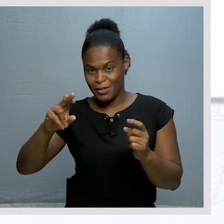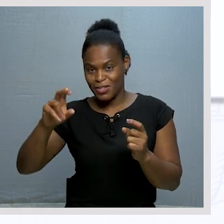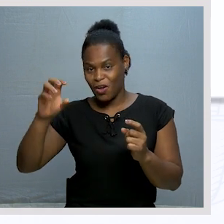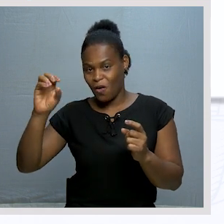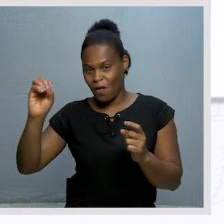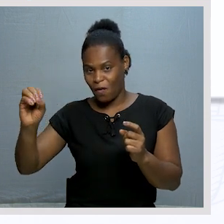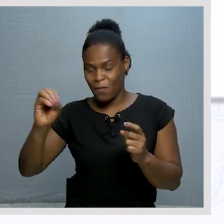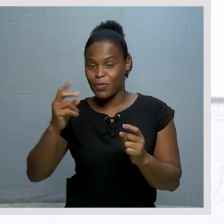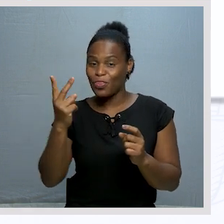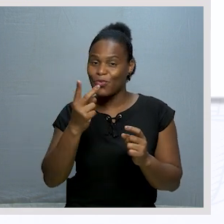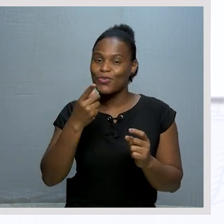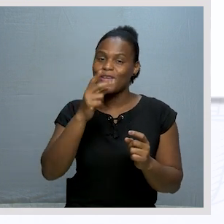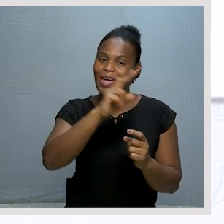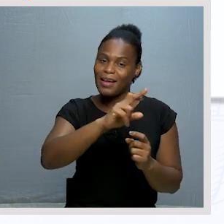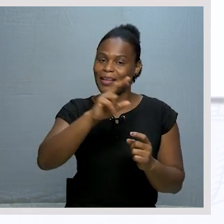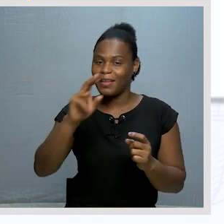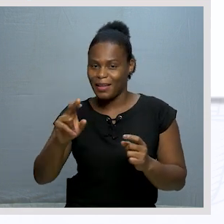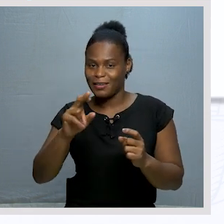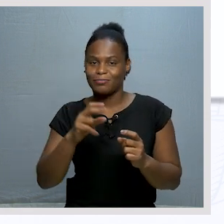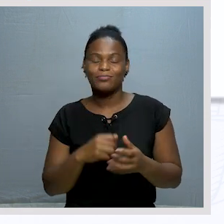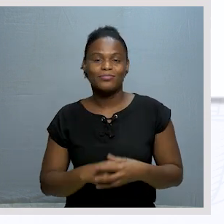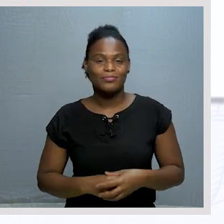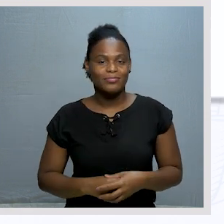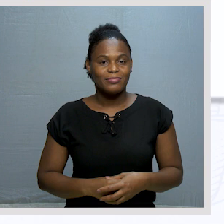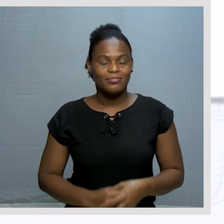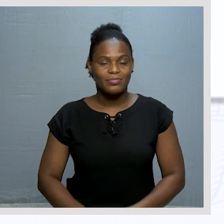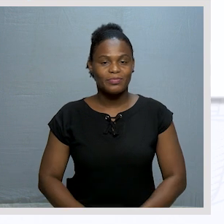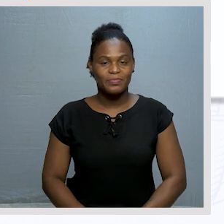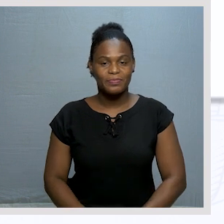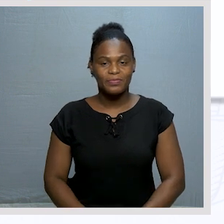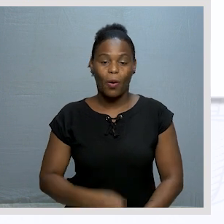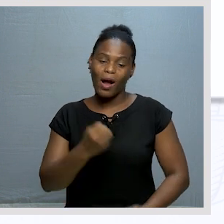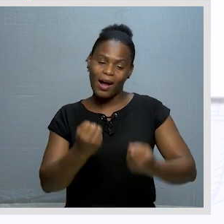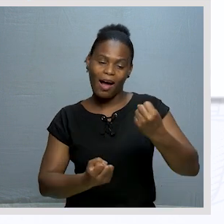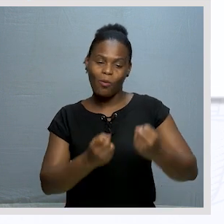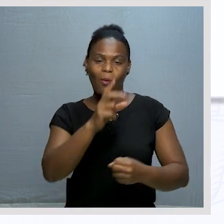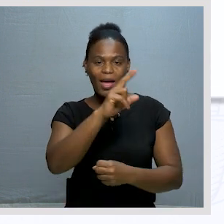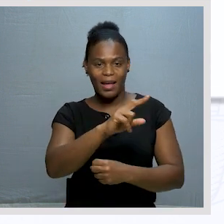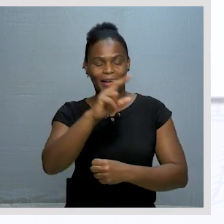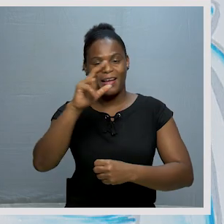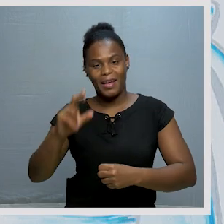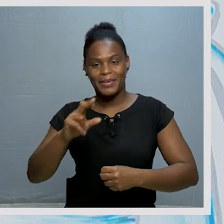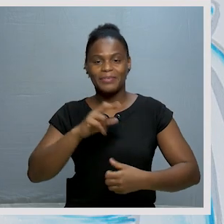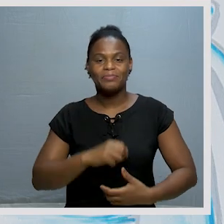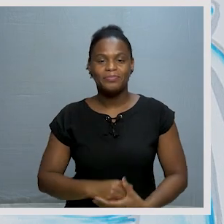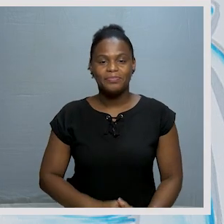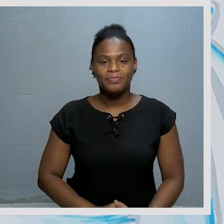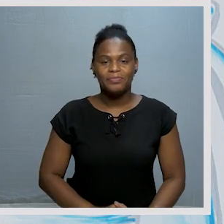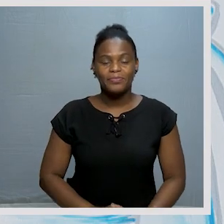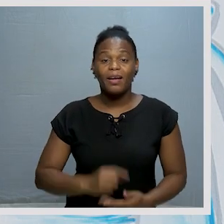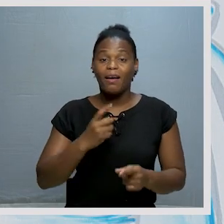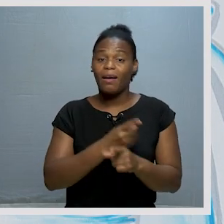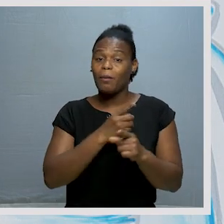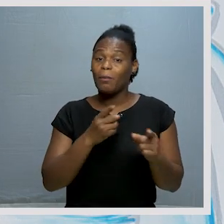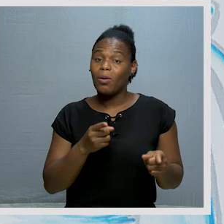R duplo, entenderam? Então fica carro com 2 R's.